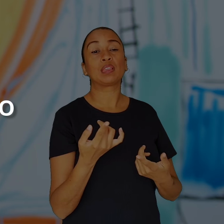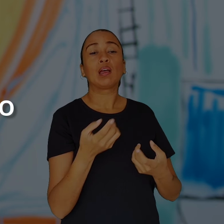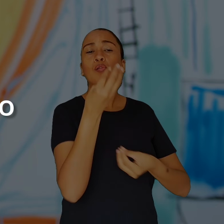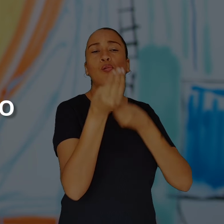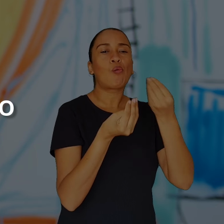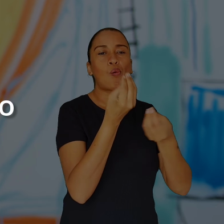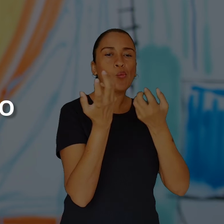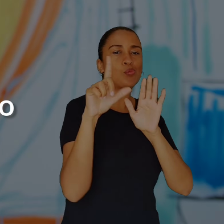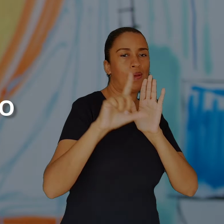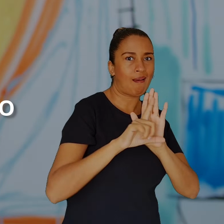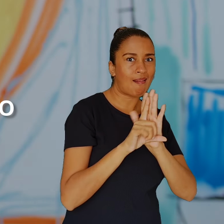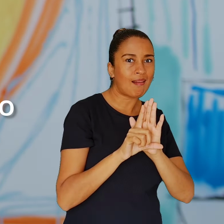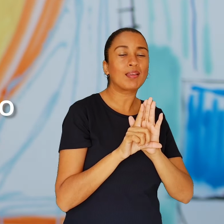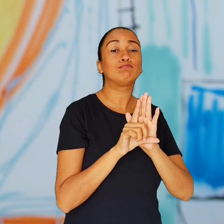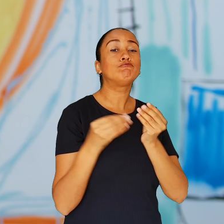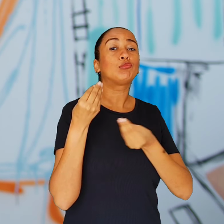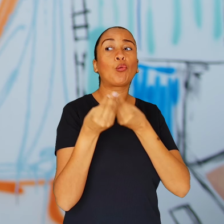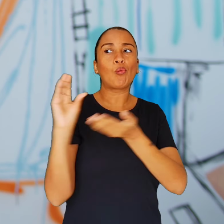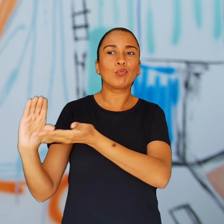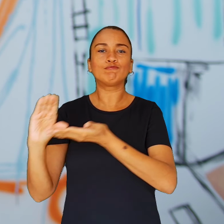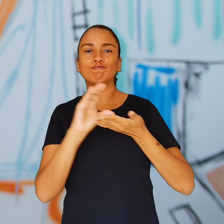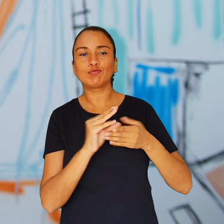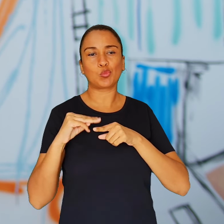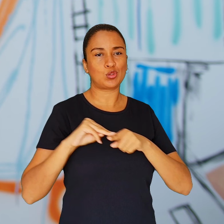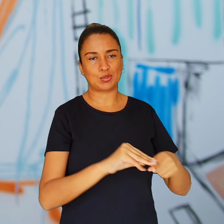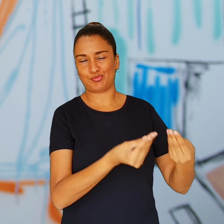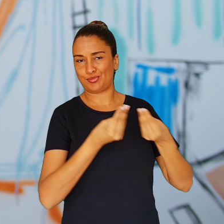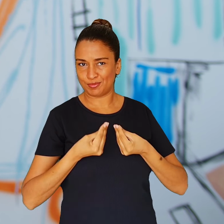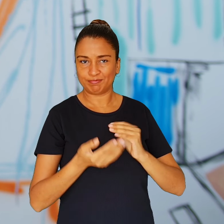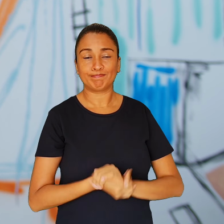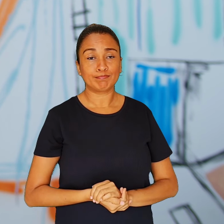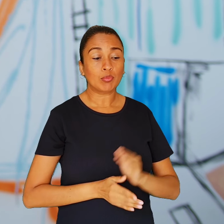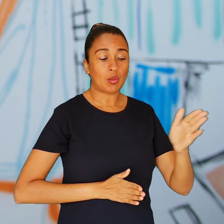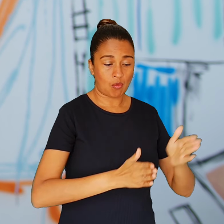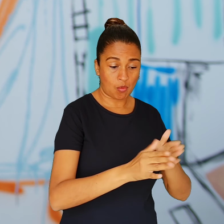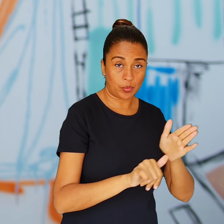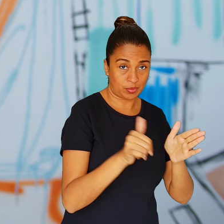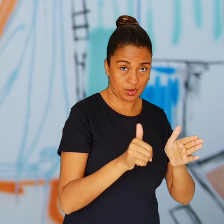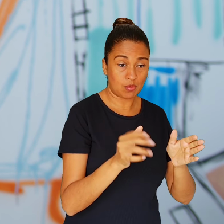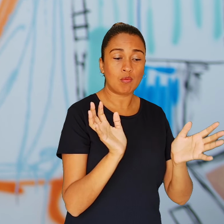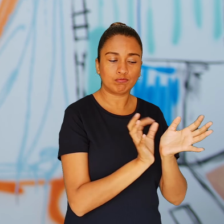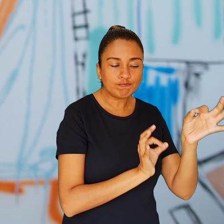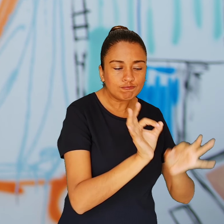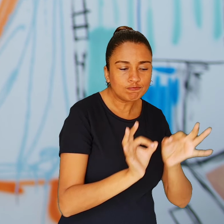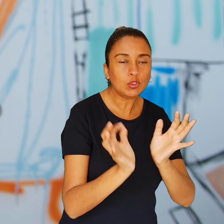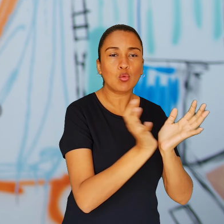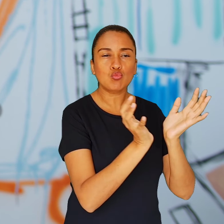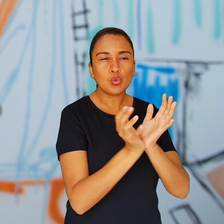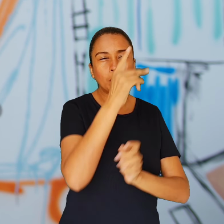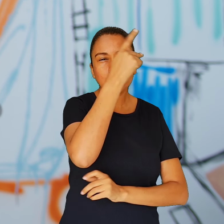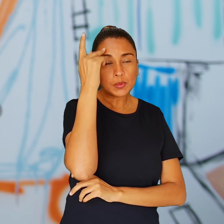que são os recursos que virão para o nosso município. Nessa primeira etapa, será formado um grupo de trabalho com pessoas interessadas